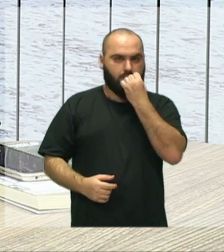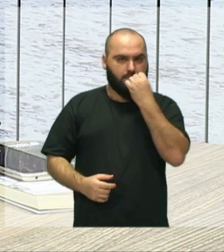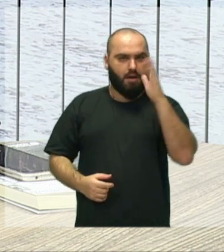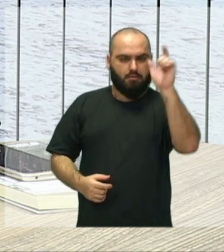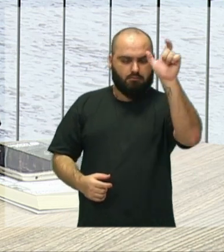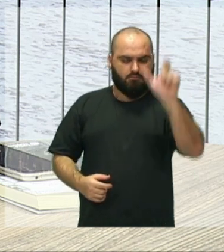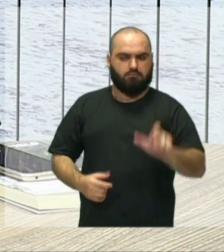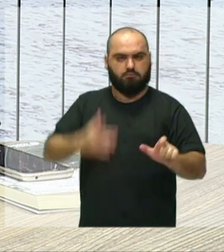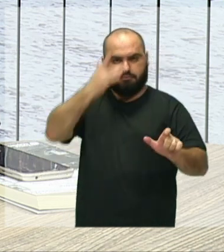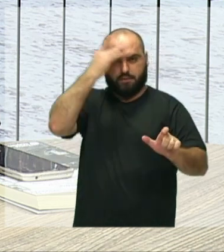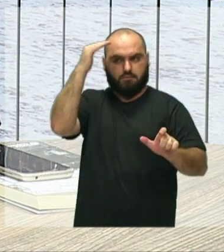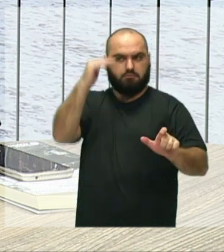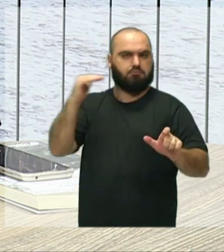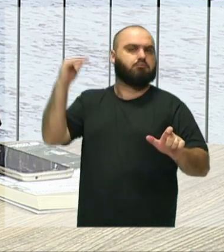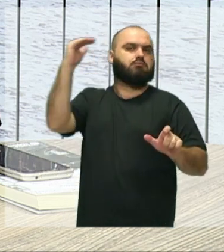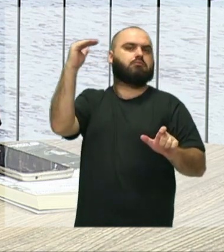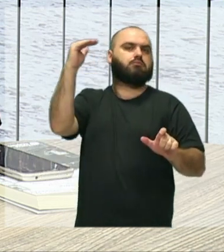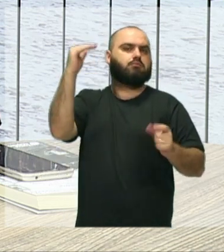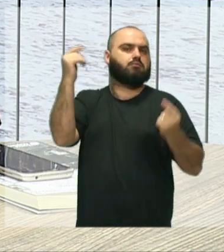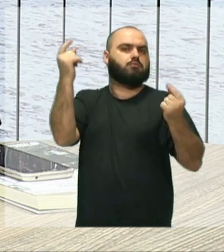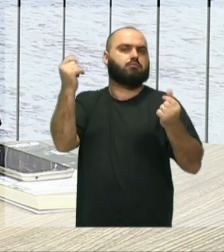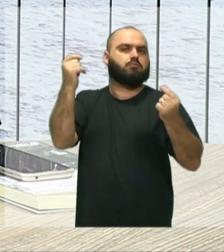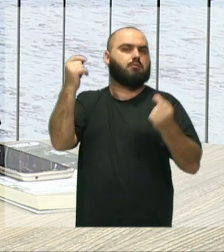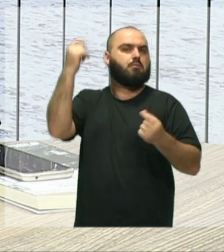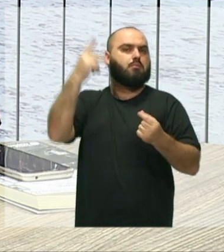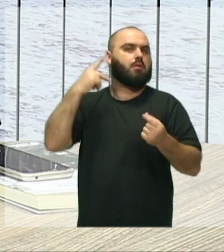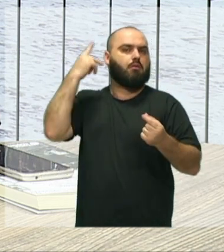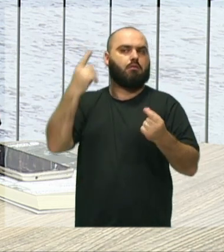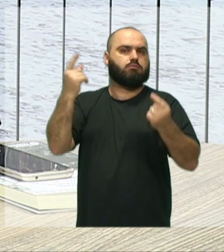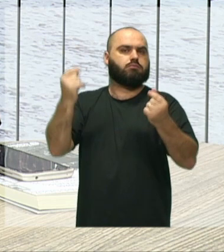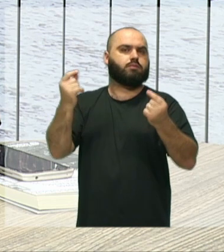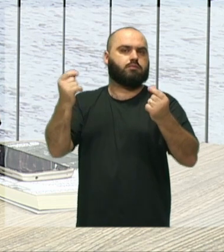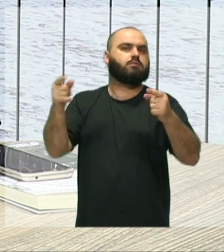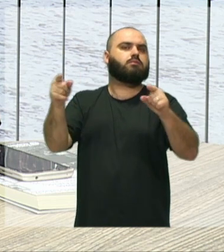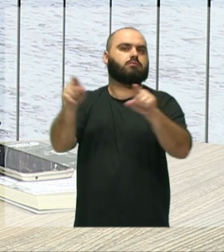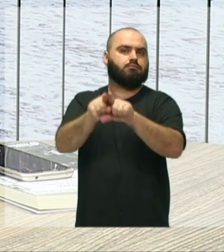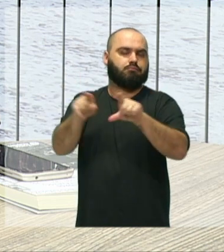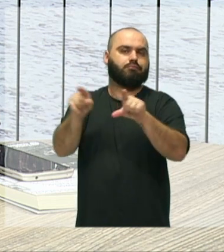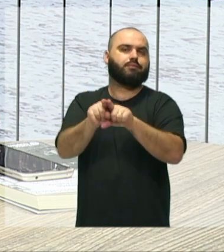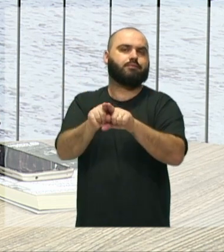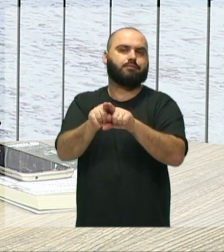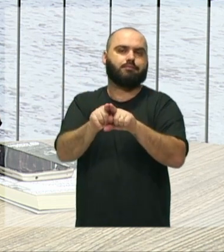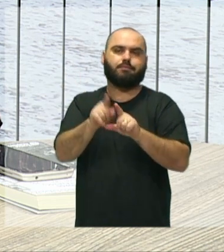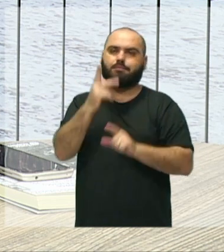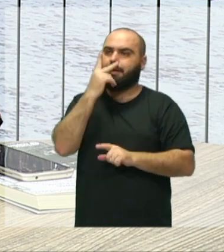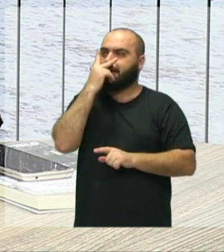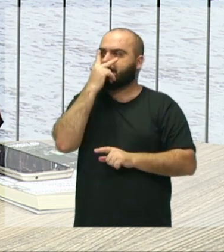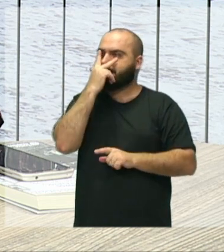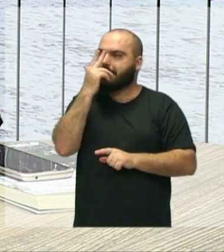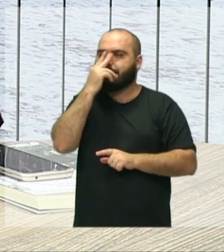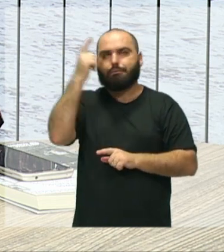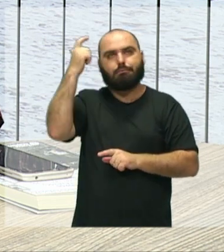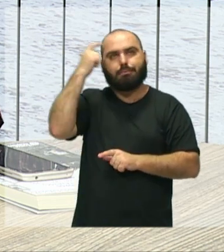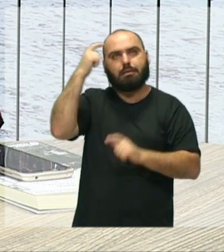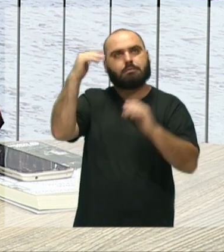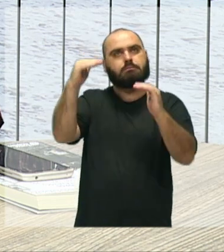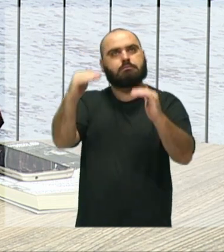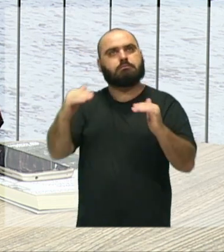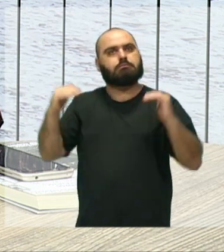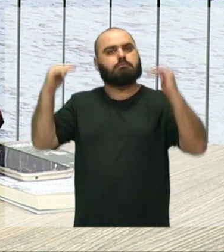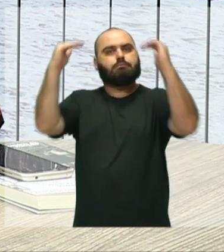de status econômico, de status políticos e de uma certa pretensa